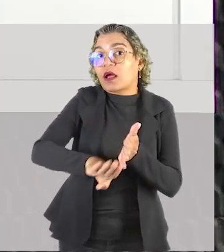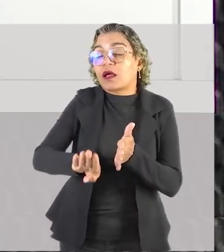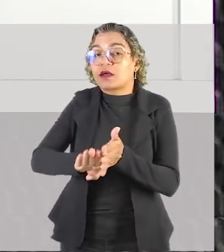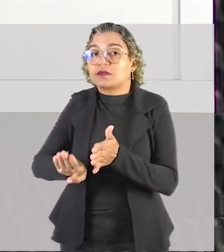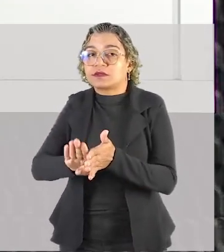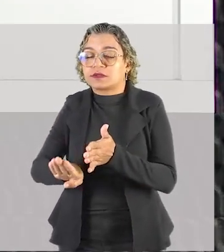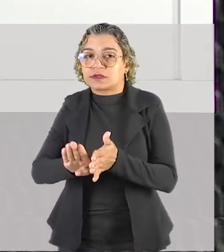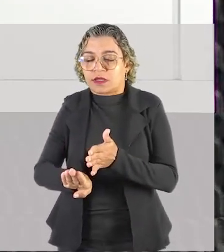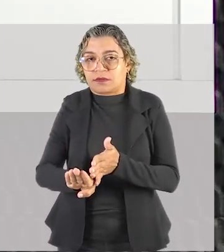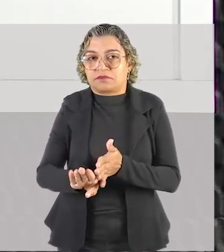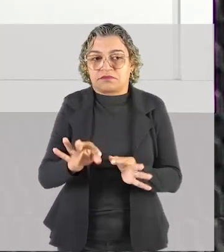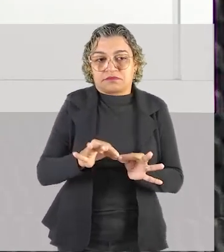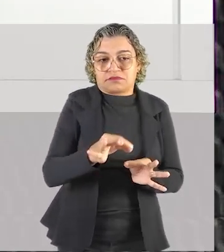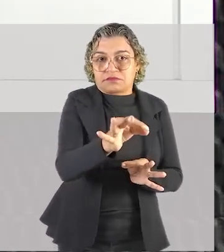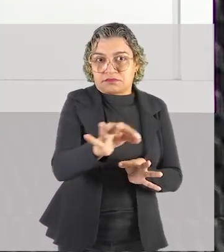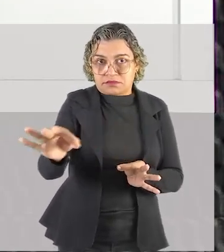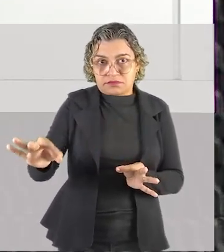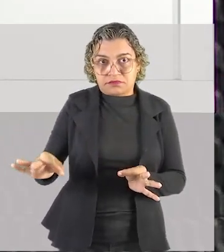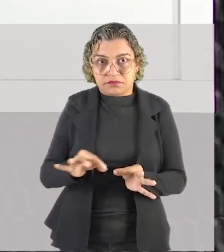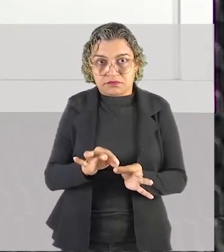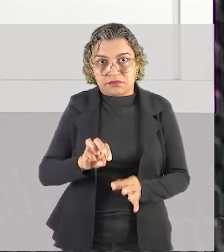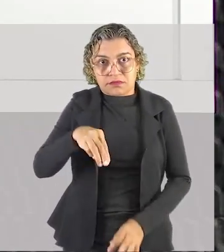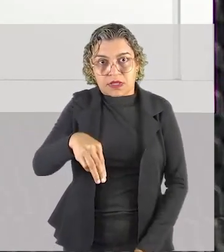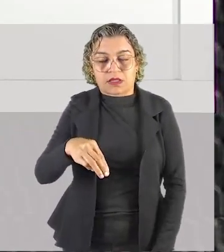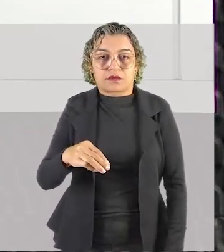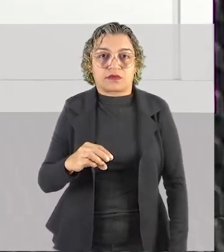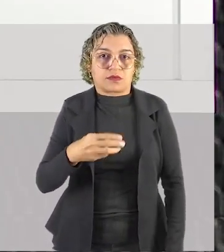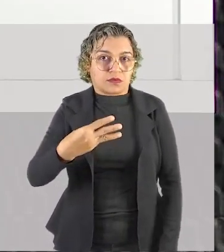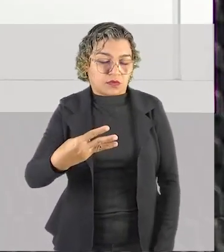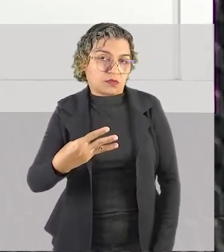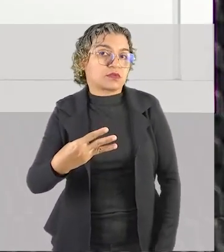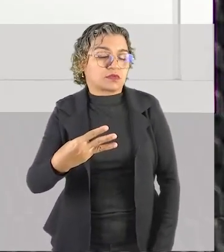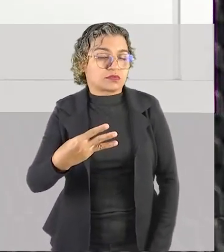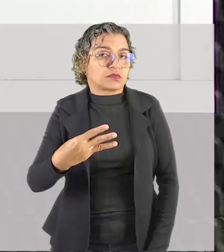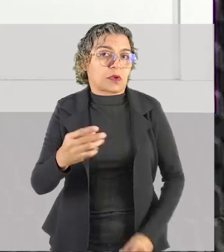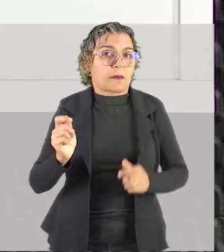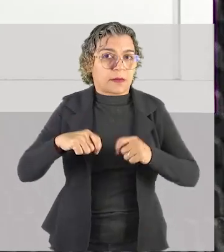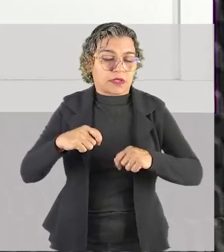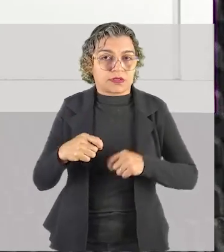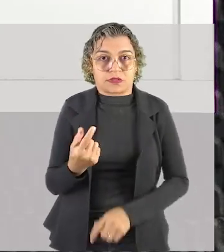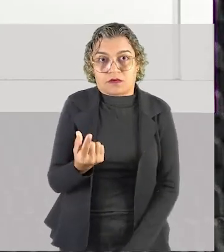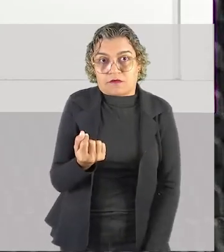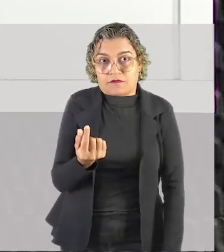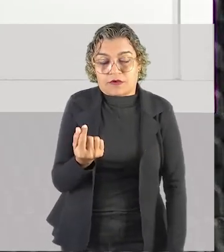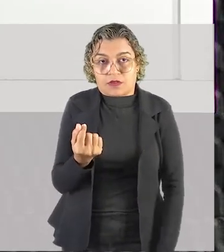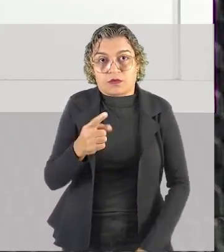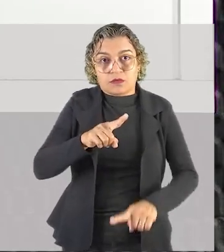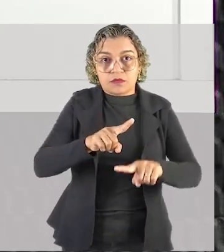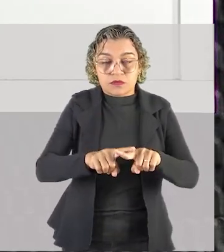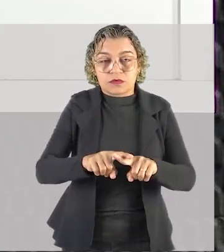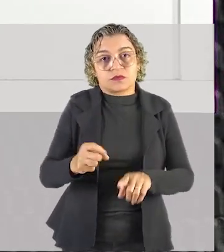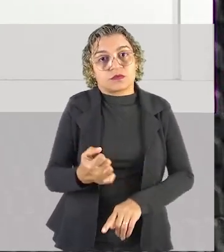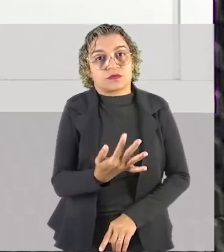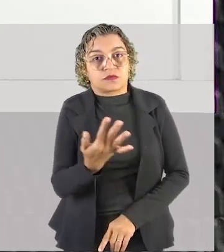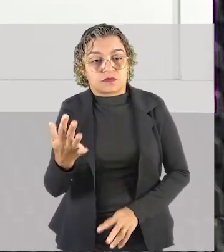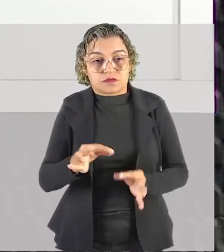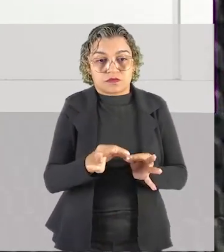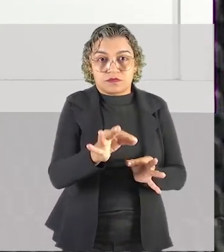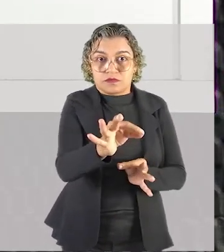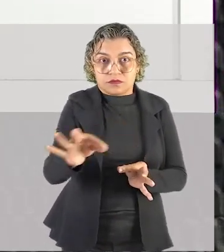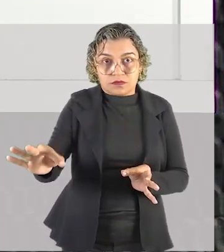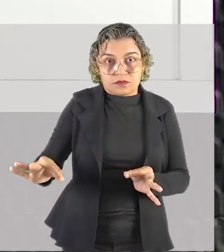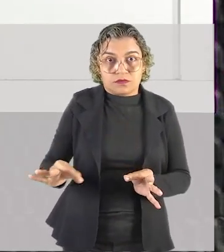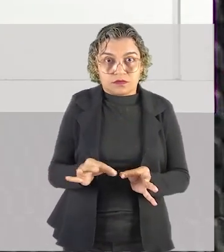os metros cúbicos de concreto, eu tenho que pegar o valor e multiplicar pela quantidade de metros cúbicos